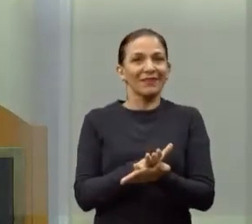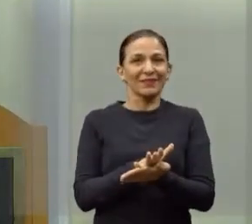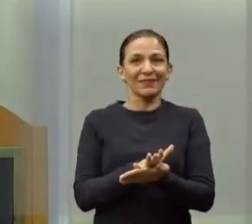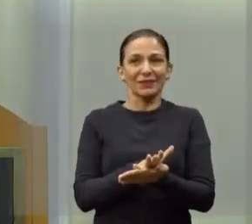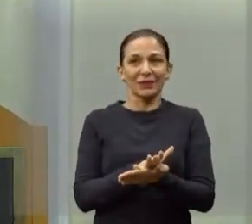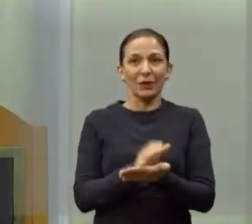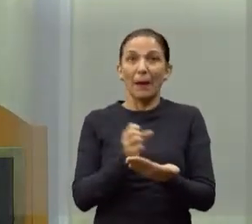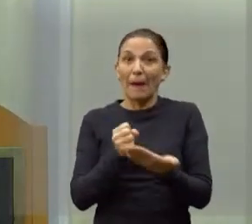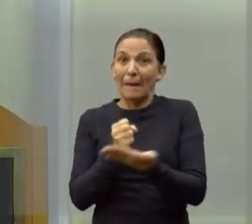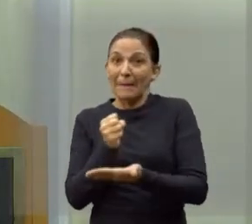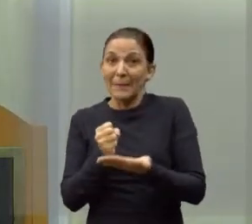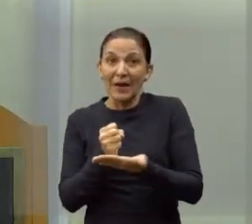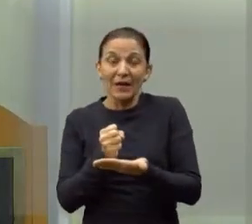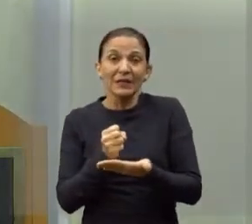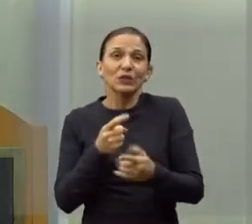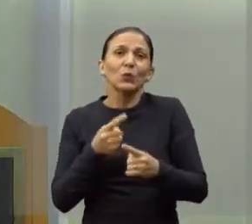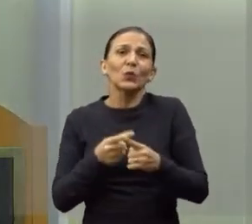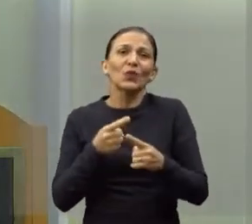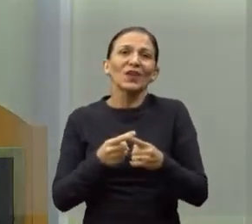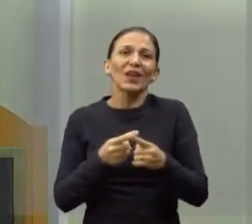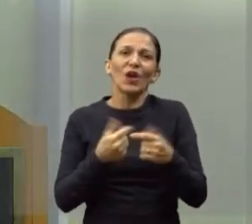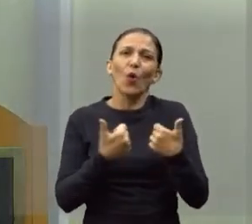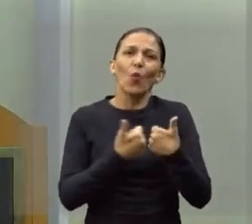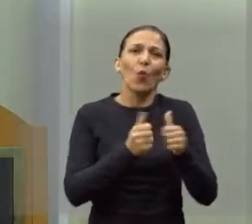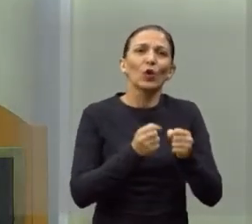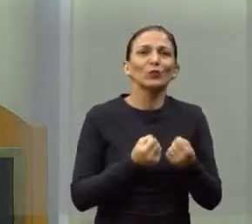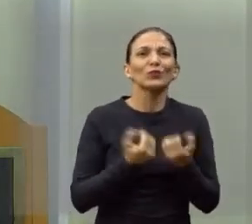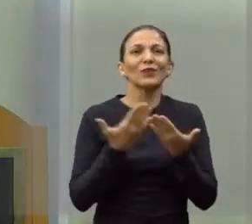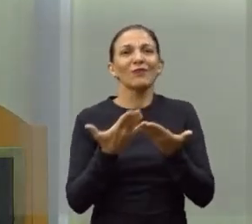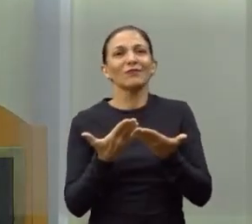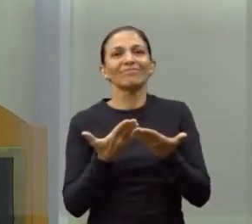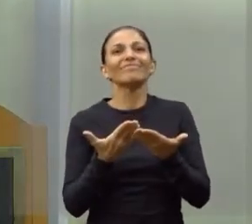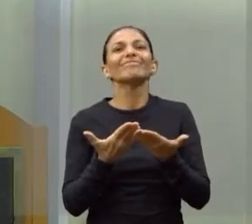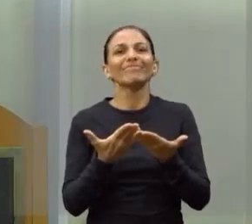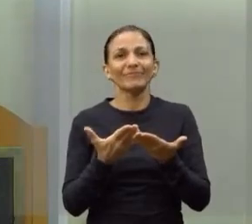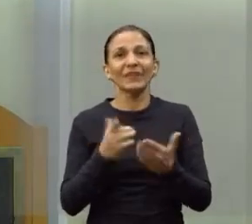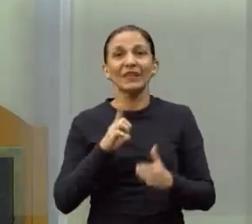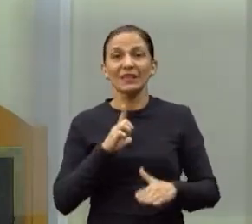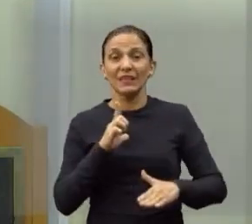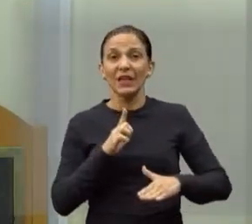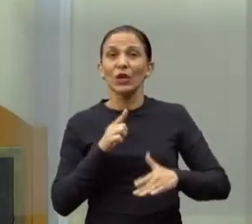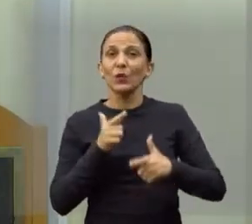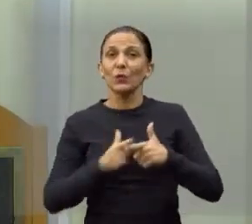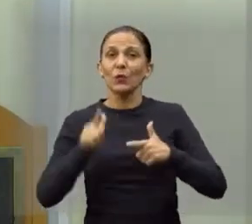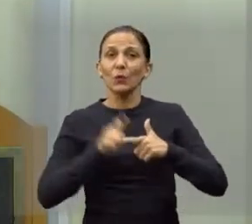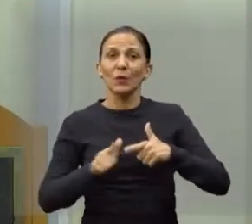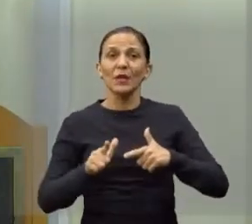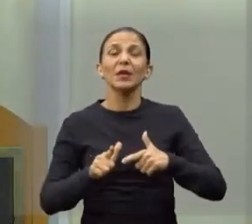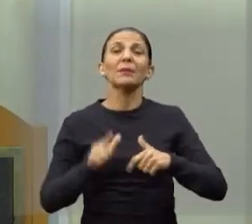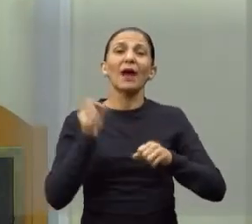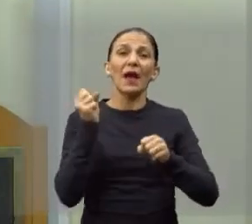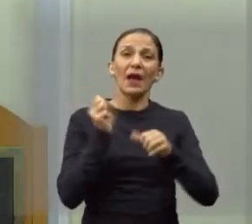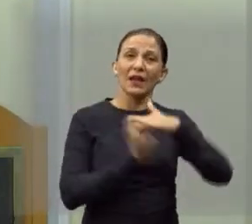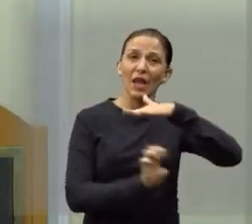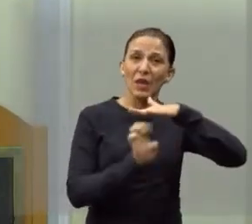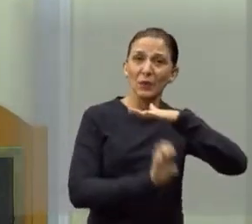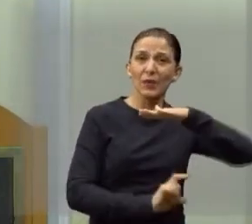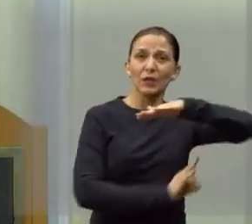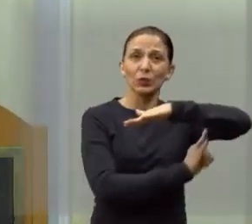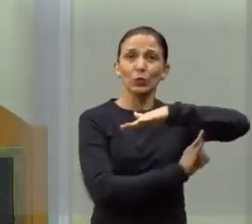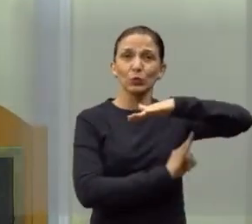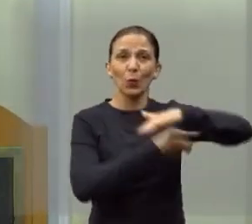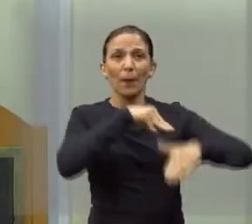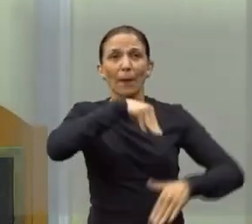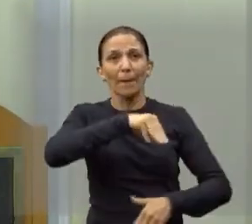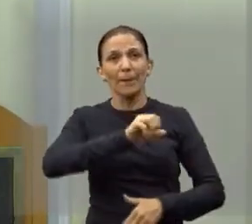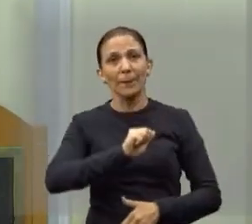nenhum fundamento do porquê não foi entregue. A gente tem aí o problema da construtora da Ponte dos Machados, que teve que ser revisitado. Eu fui